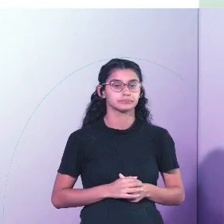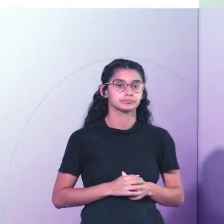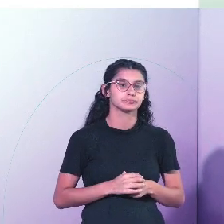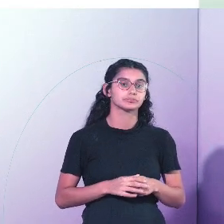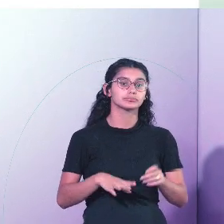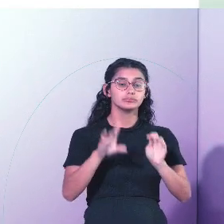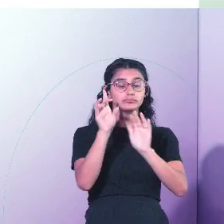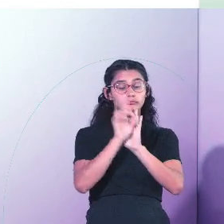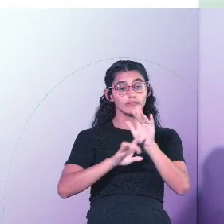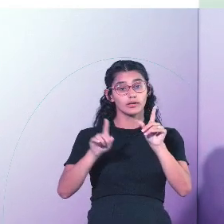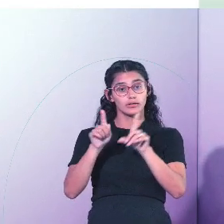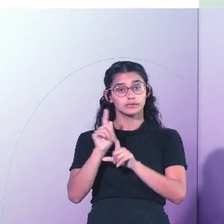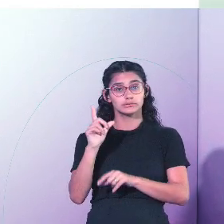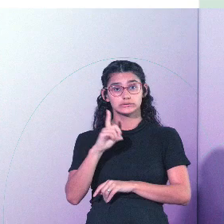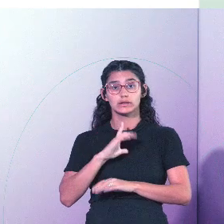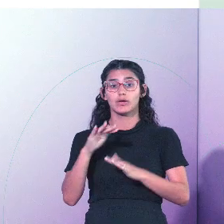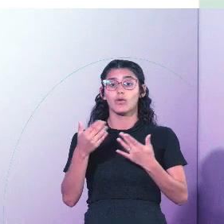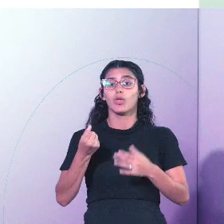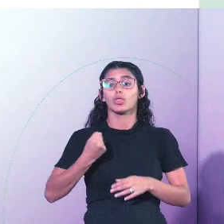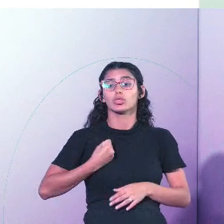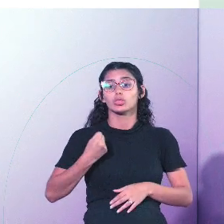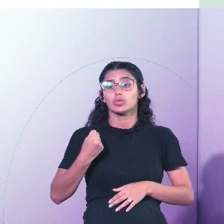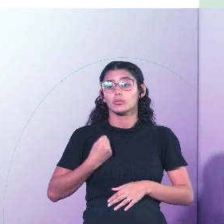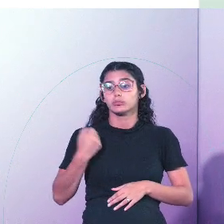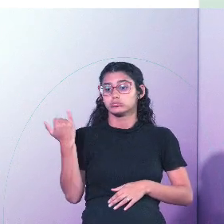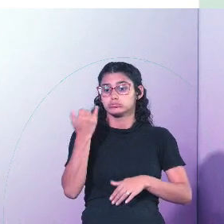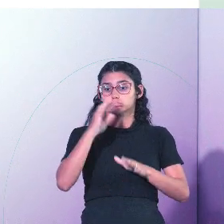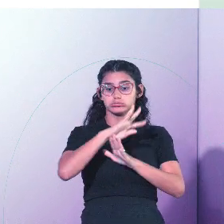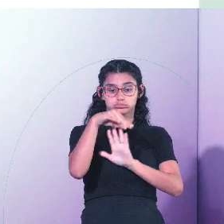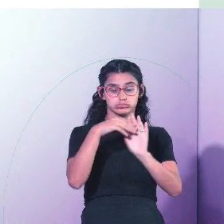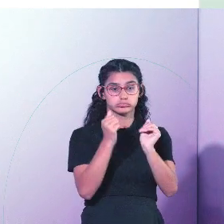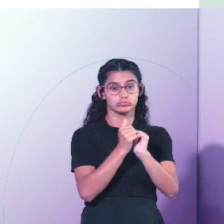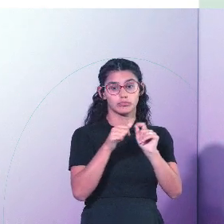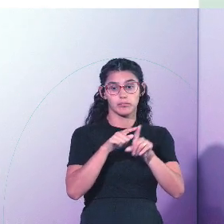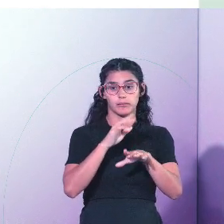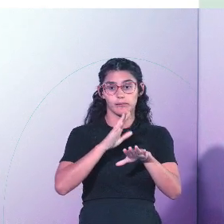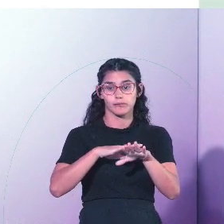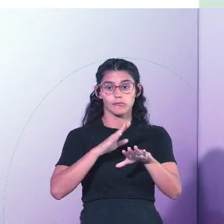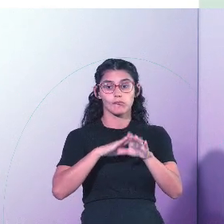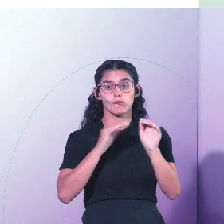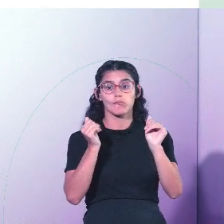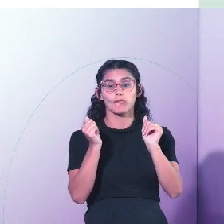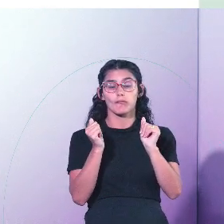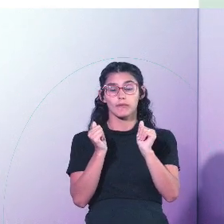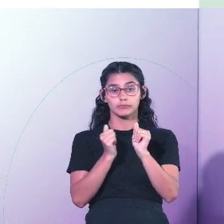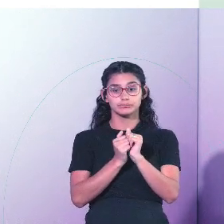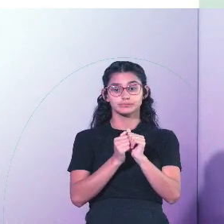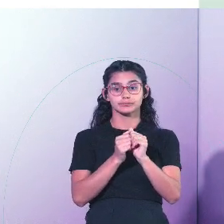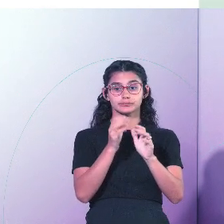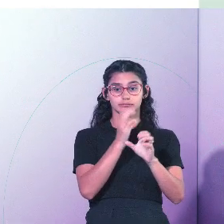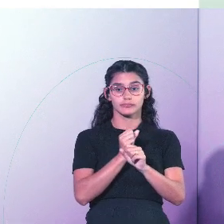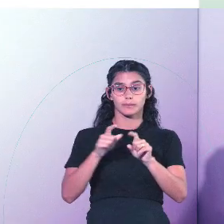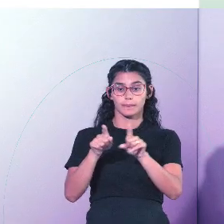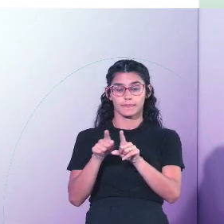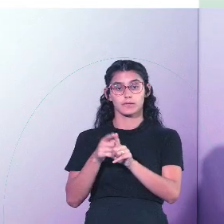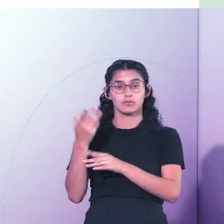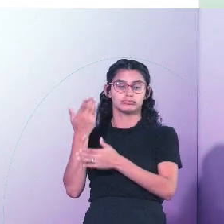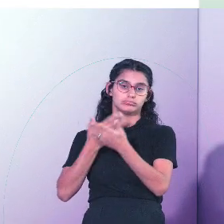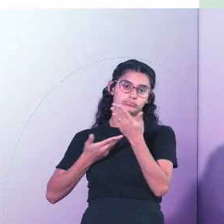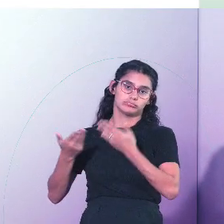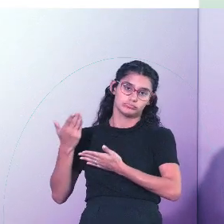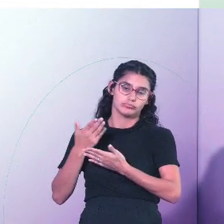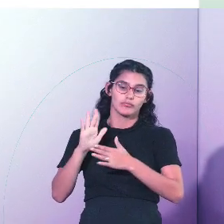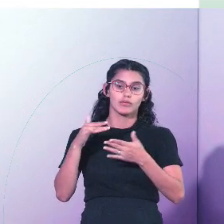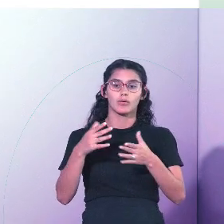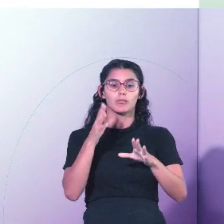Dados epidemiológicos. Qual é o número e o percentual de indivíduos afetados, tanto em termos absolutos quanto em termos relativos?